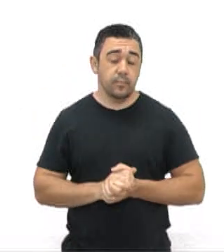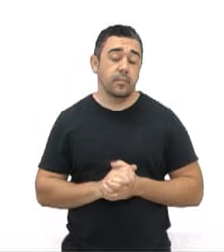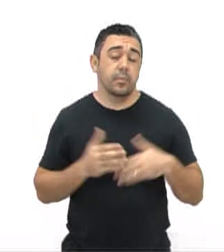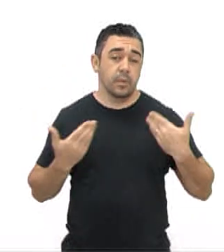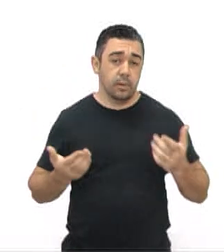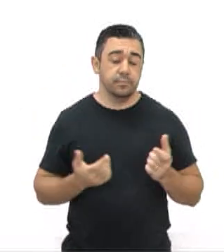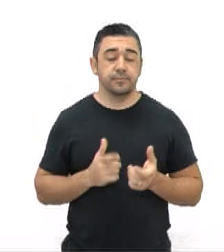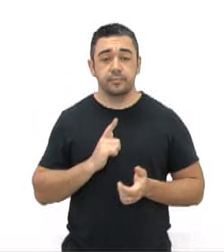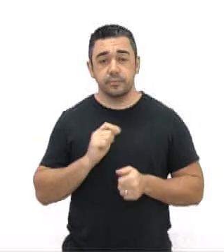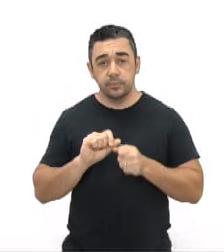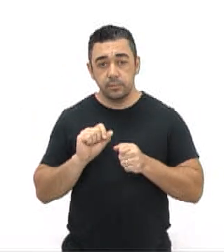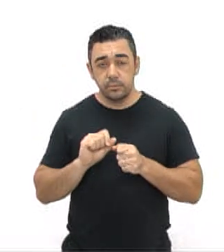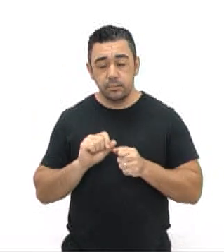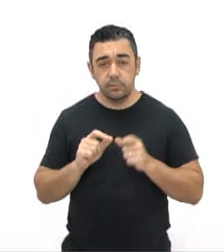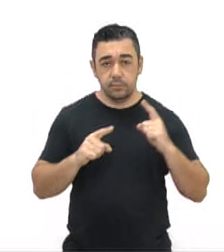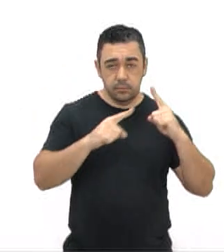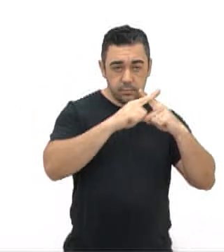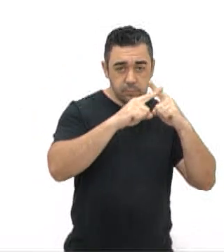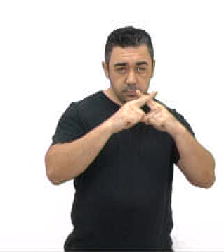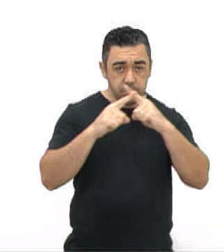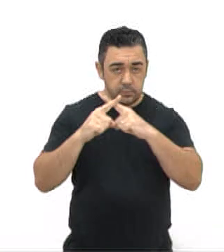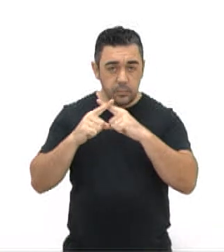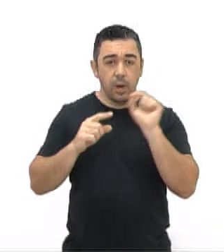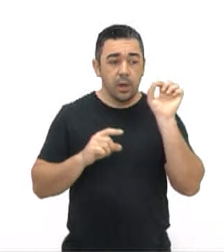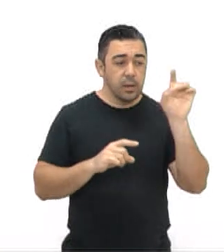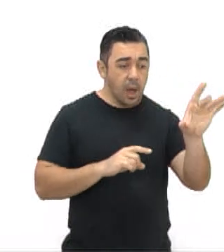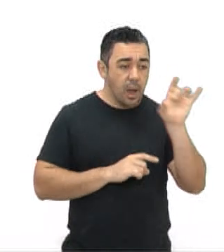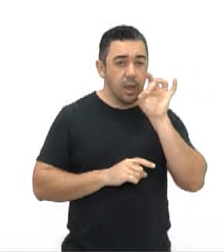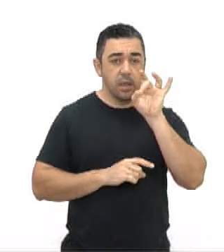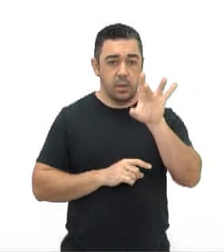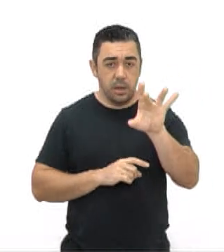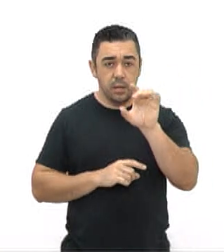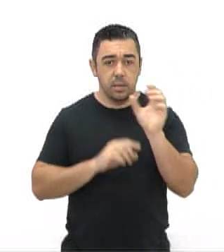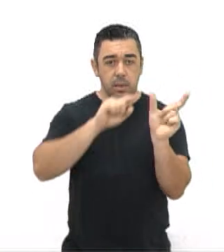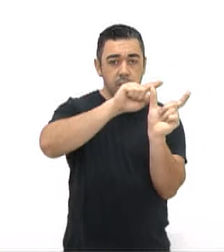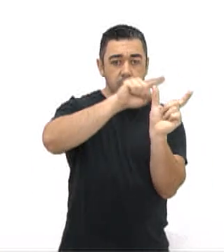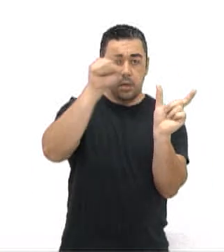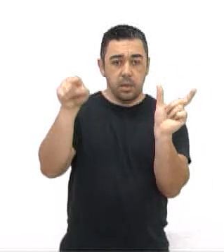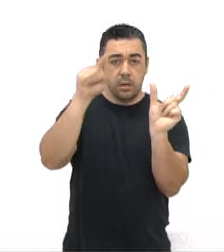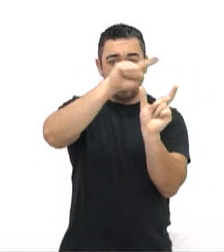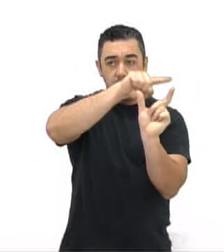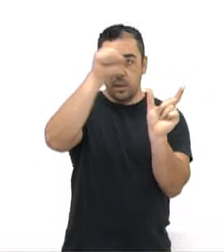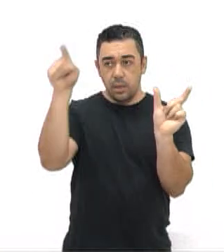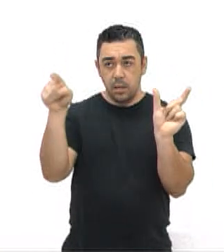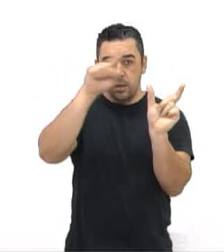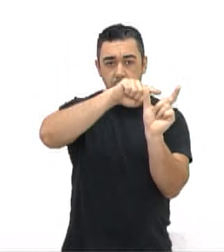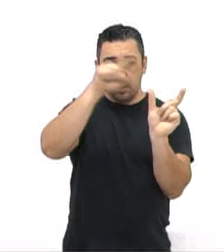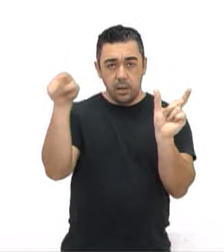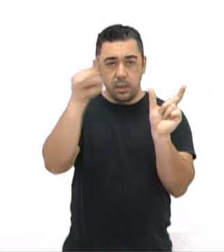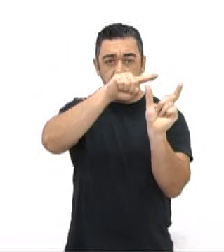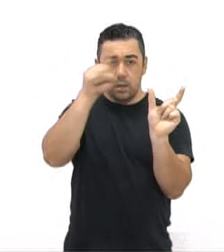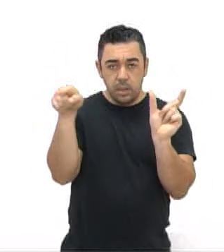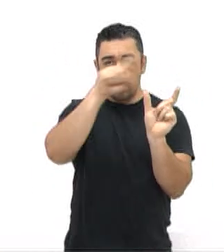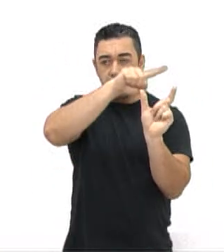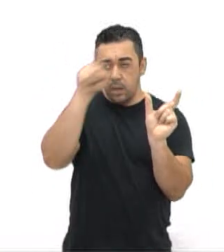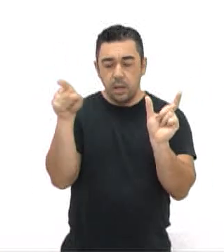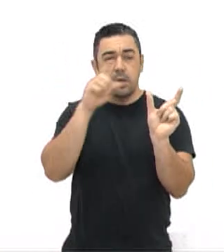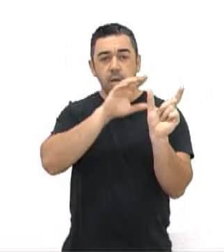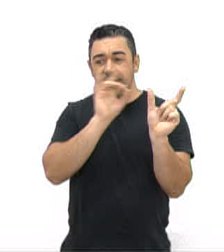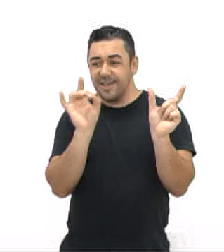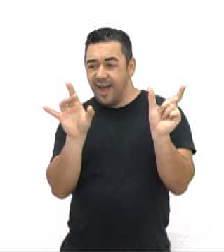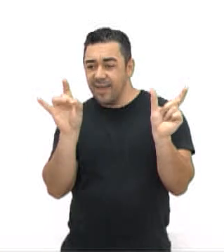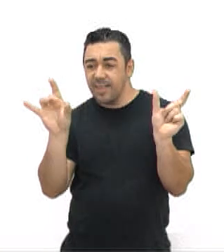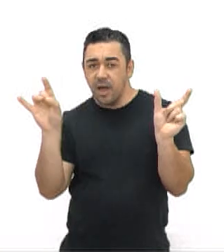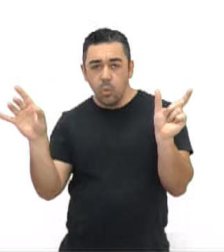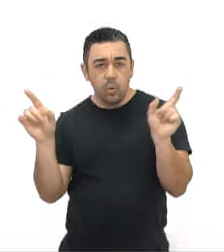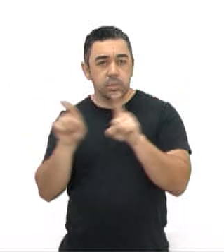isso, multiplicamos cada termo do monômio em um dos polinômios, ou seja, eu faço essa distribuição de